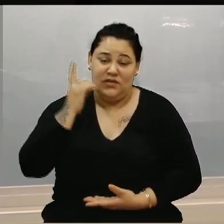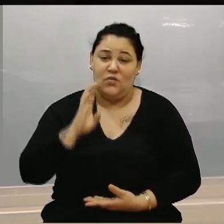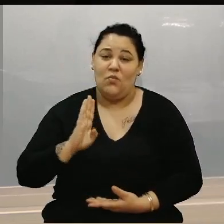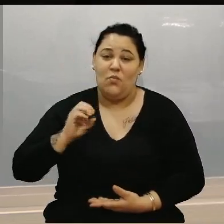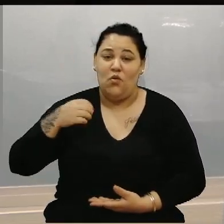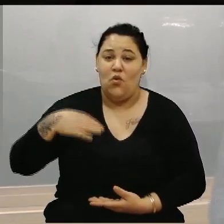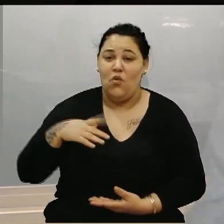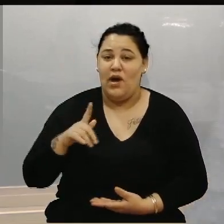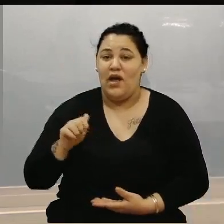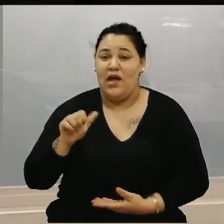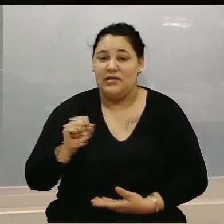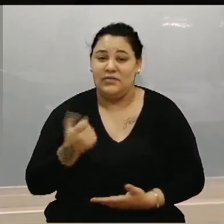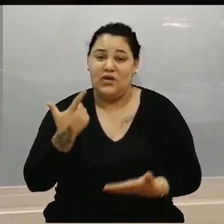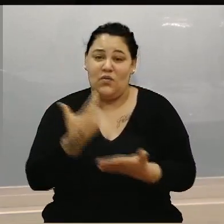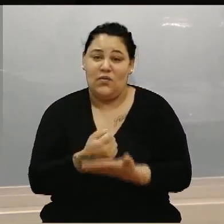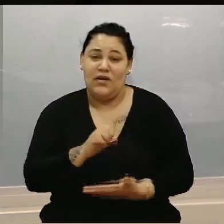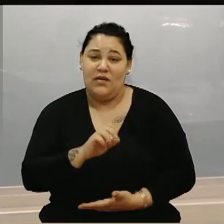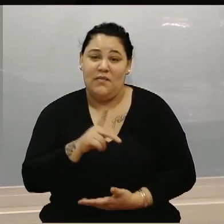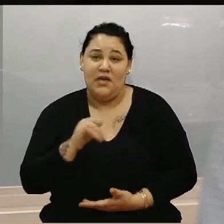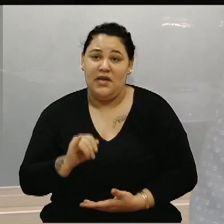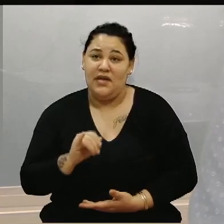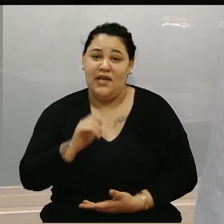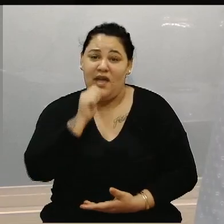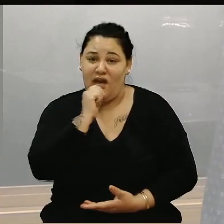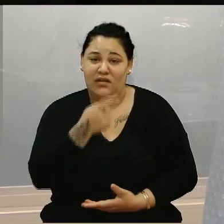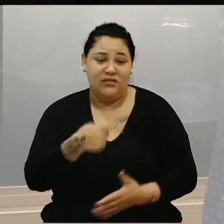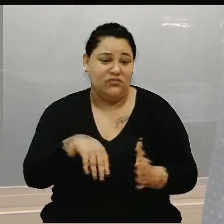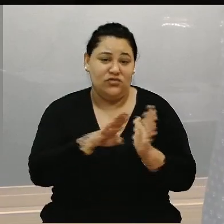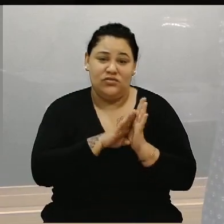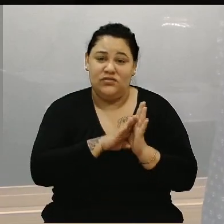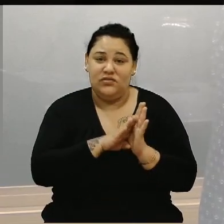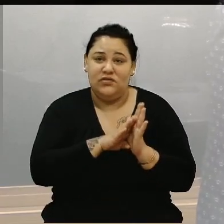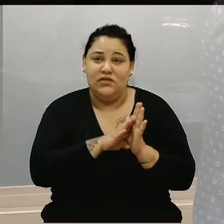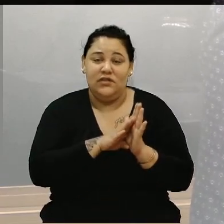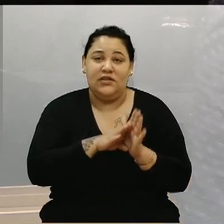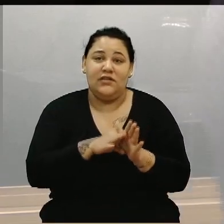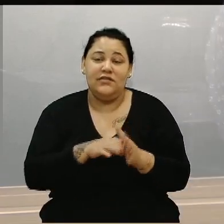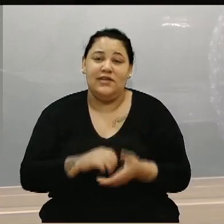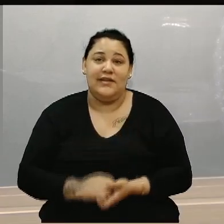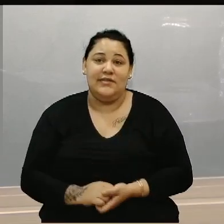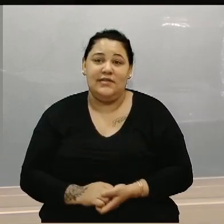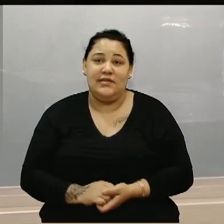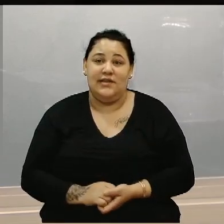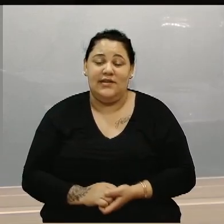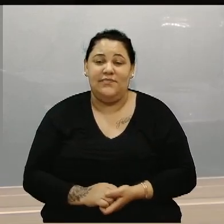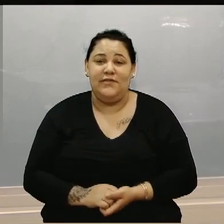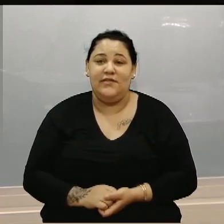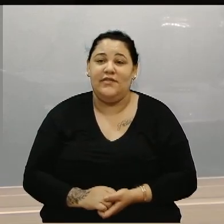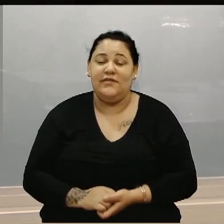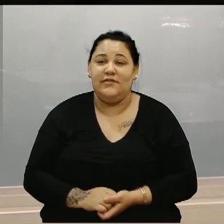para comprar a EPI e os EPI não vieram, vereador Rafael Bueno. O senhor tem noção?